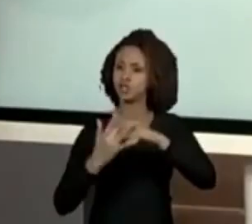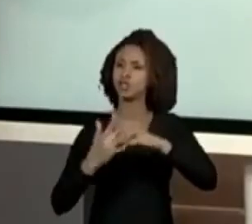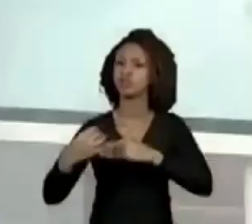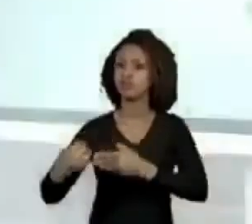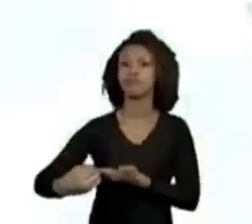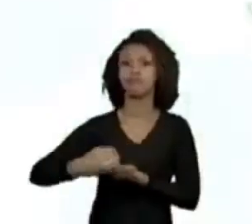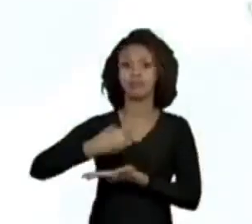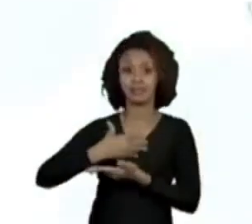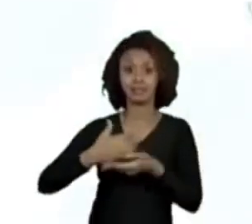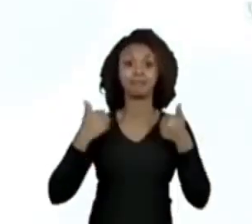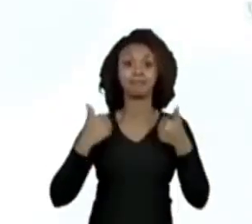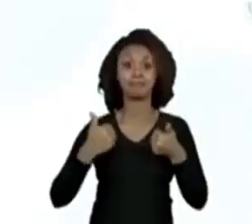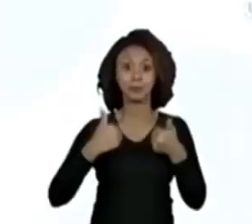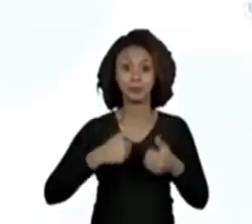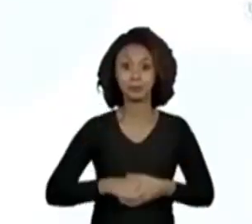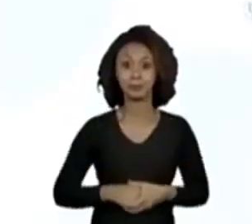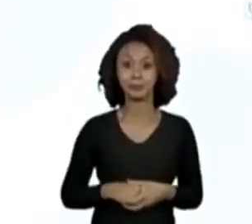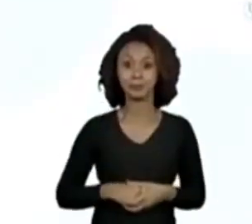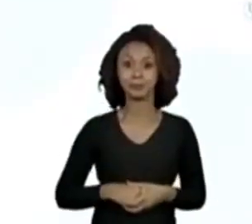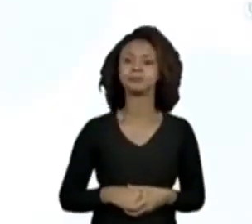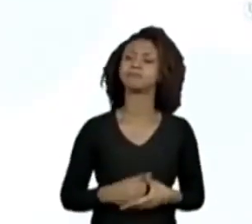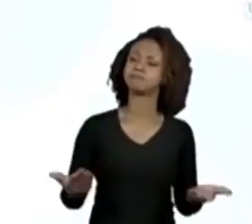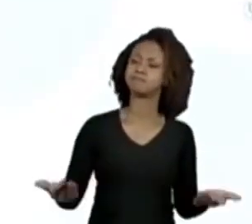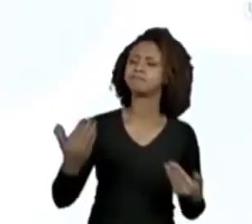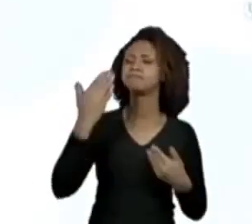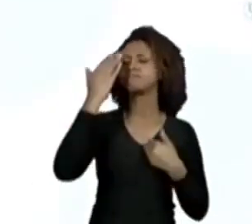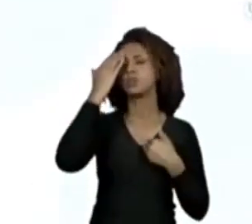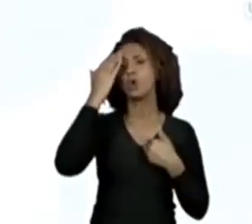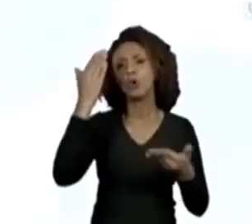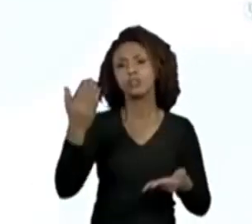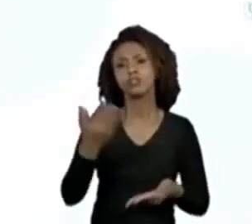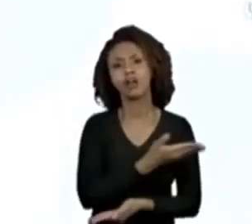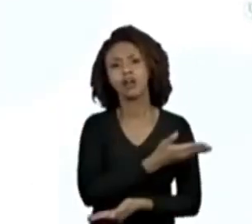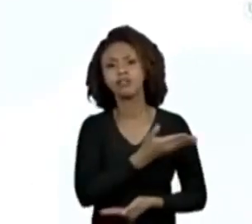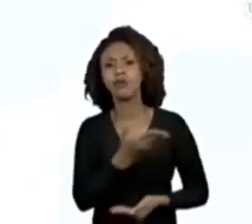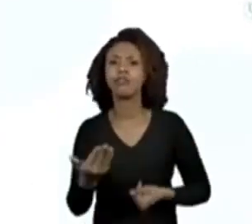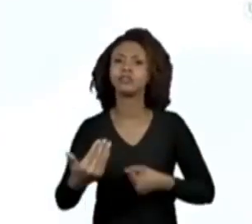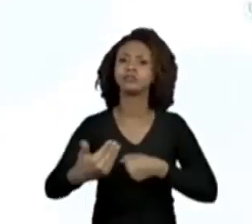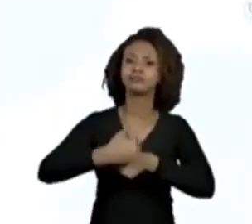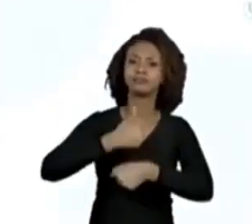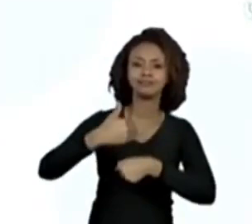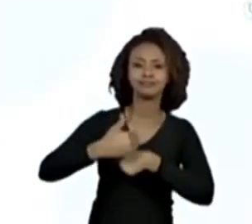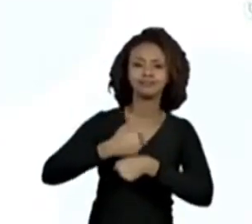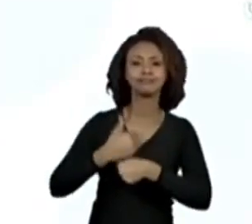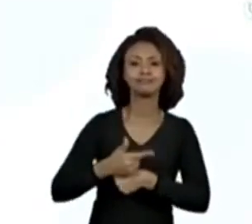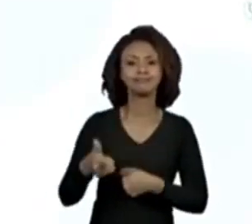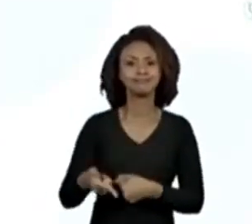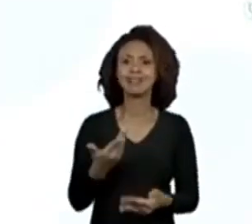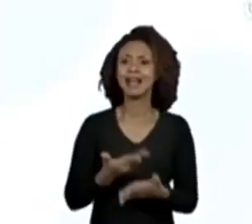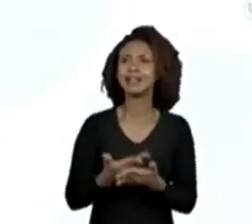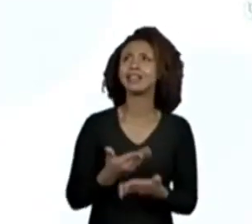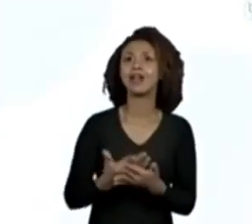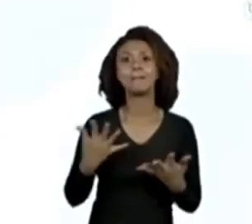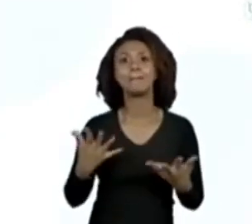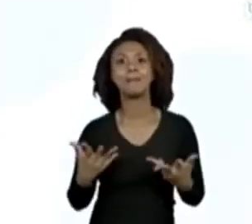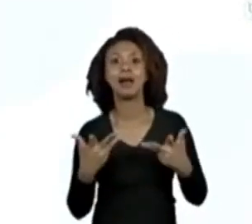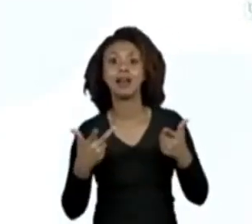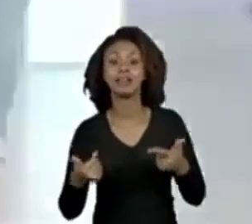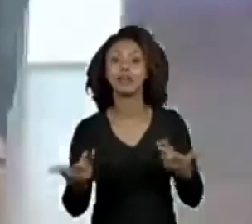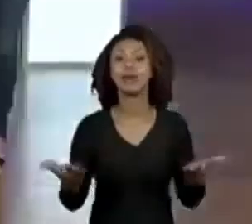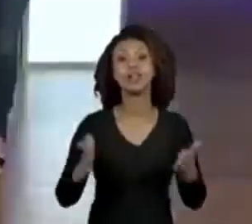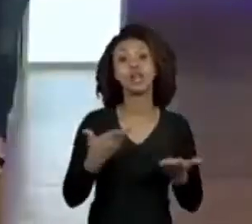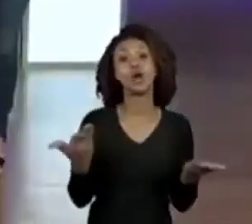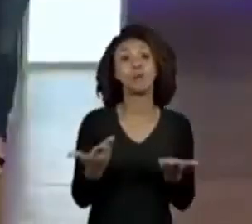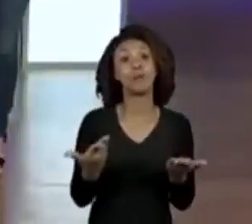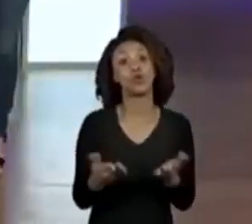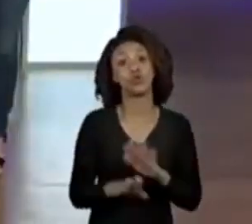bom? Pode passar esse. Muito obrigada pela participação de vocês. Essa aula foi uma delícia, mas nós vamos ficando